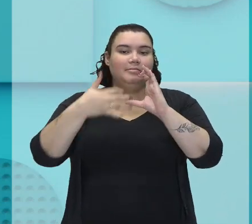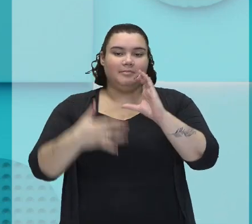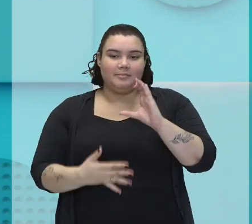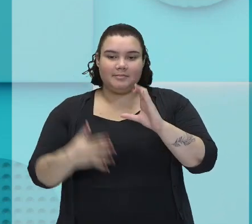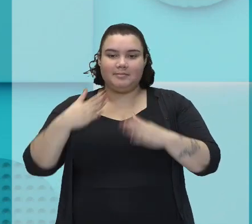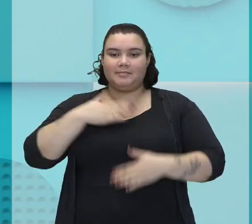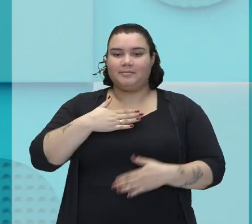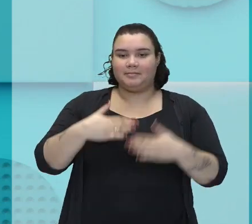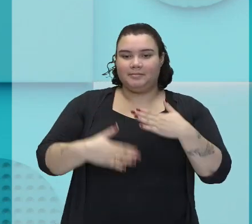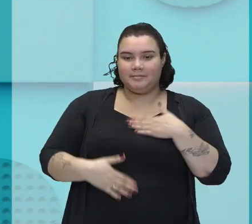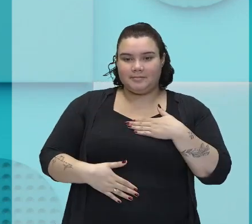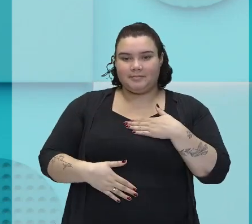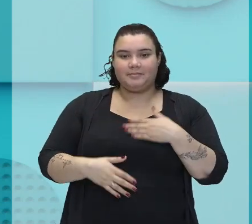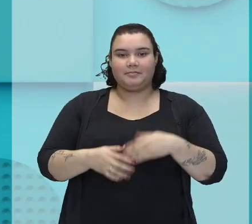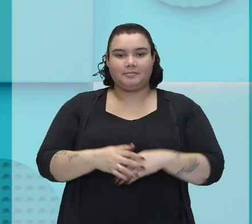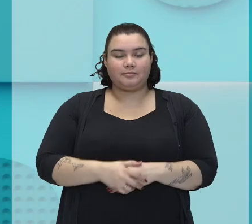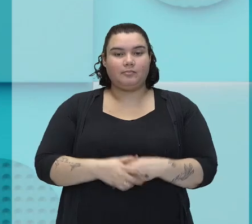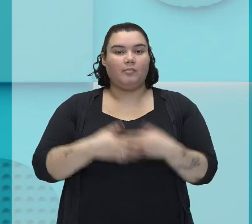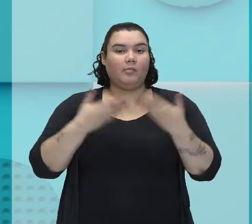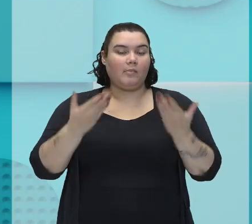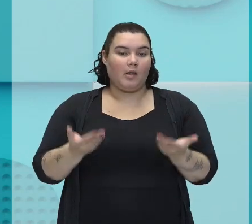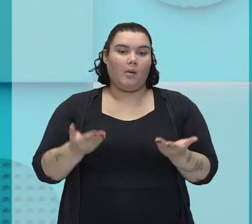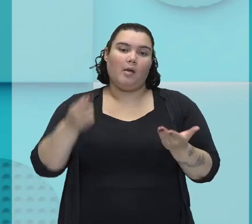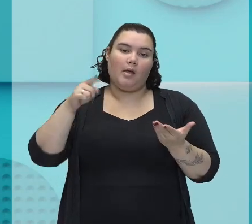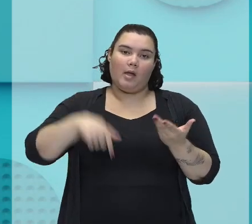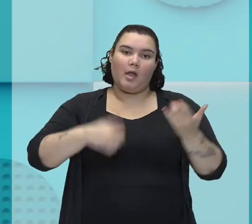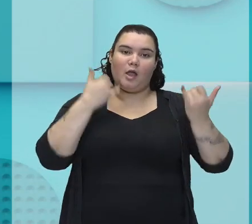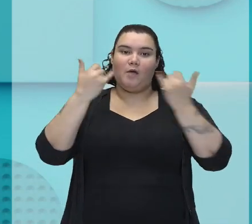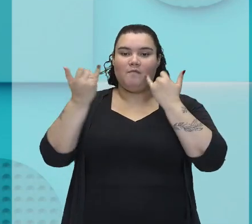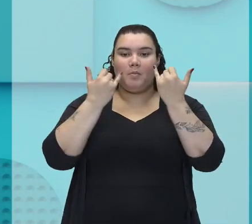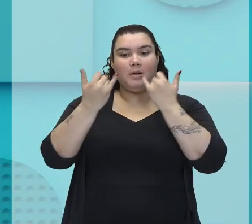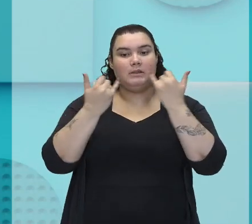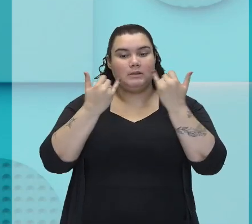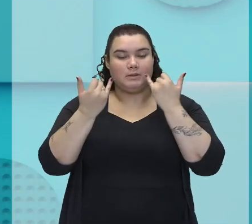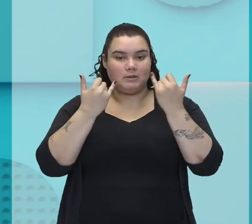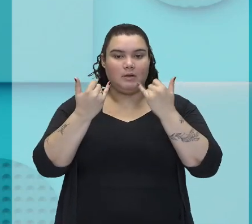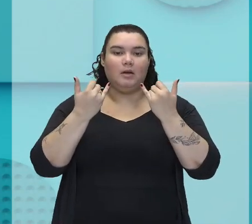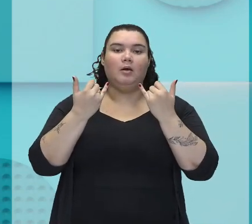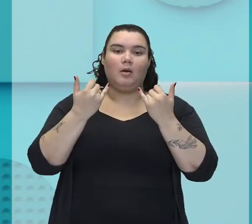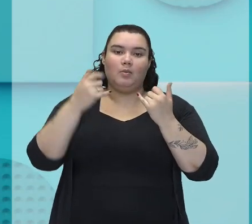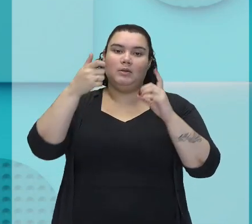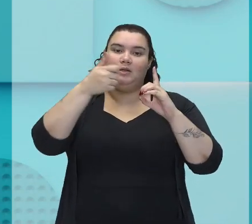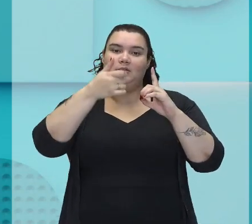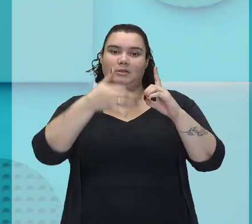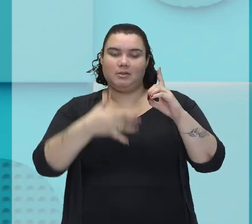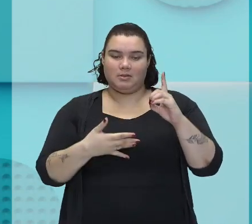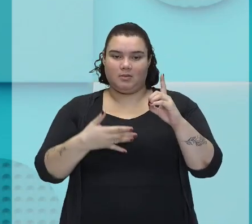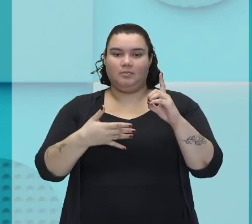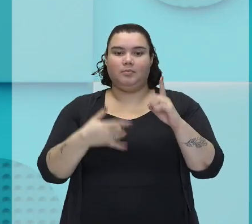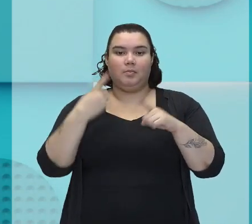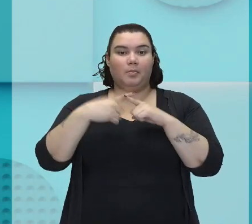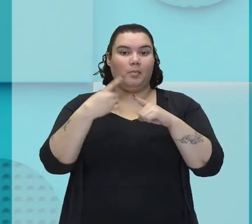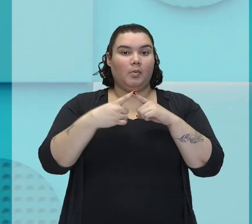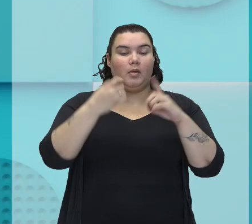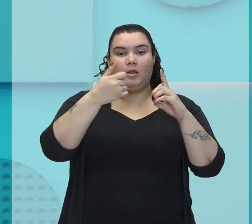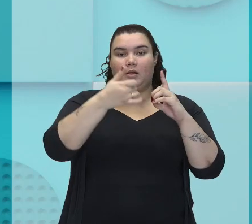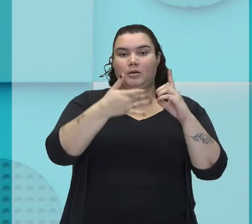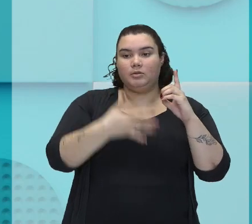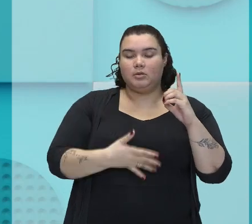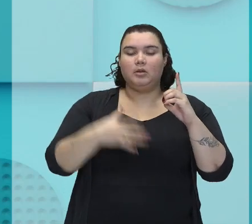você estaria materializando essa conceituação da descrição, porque a descrição ela